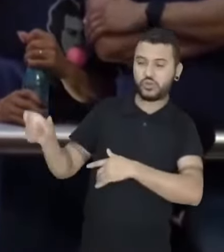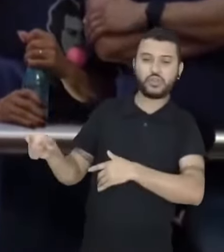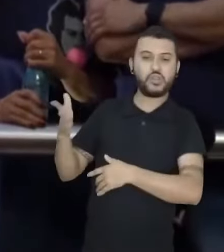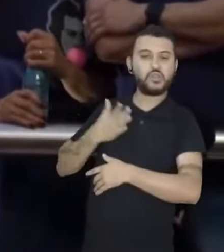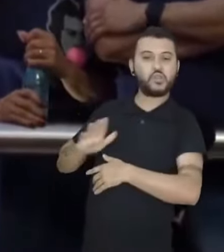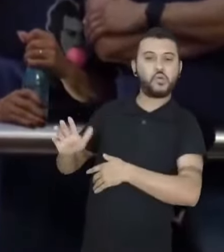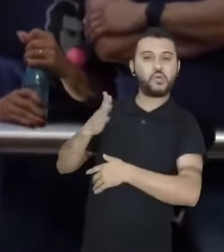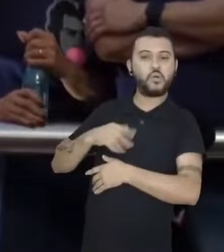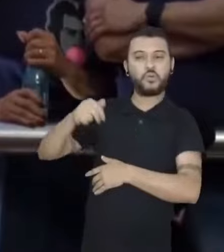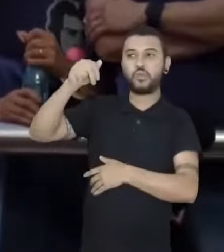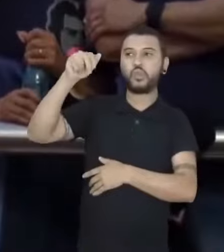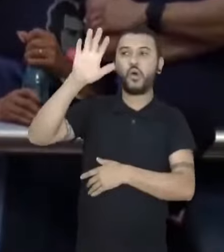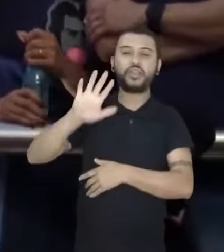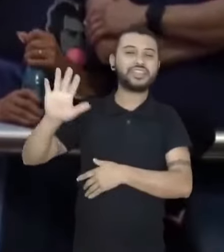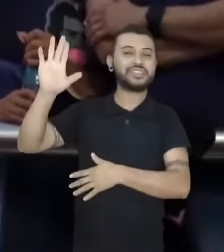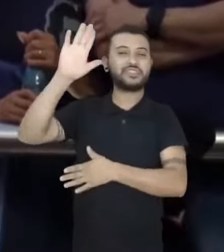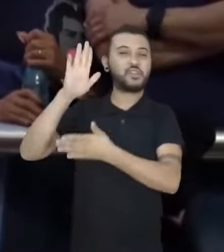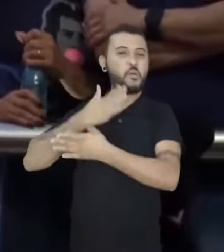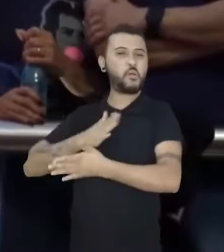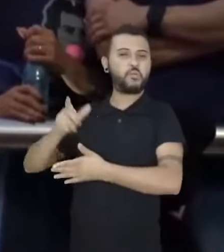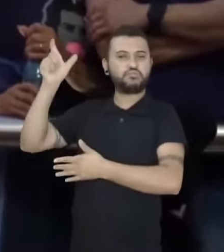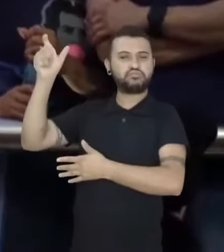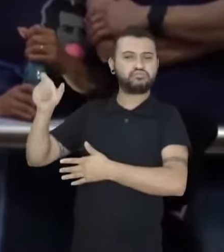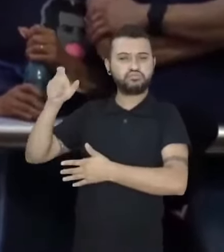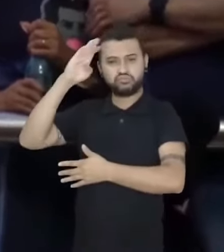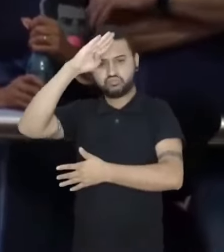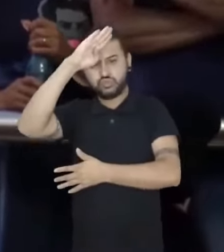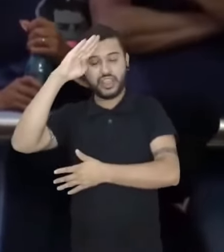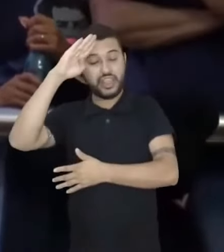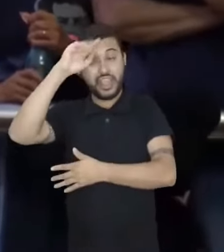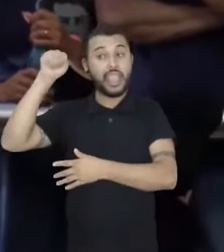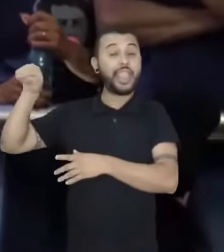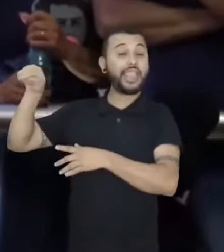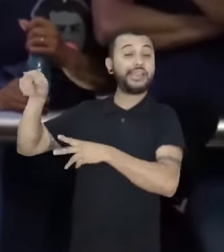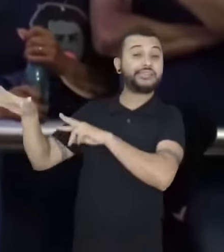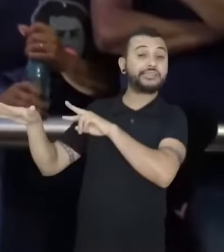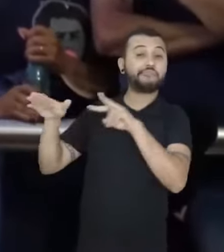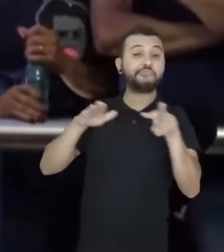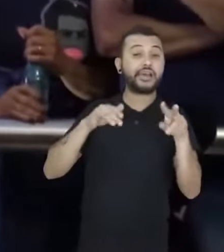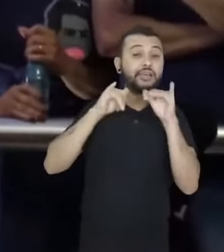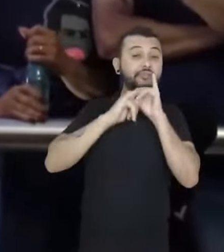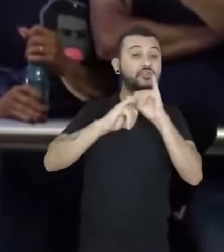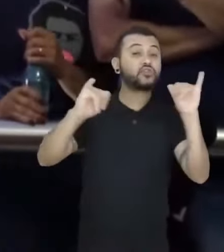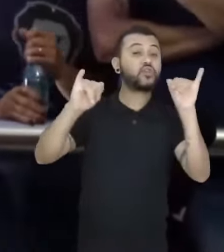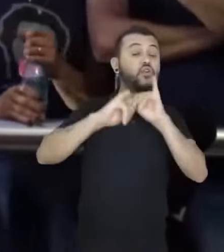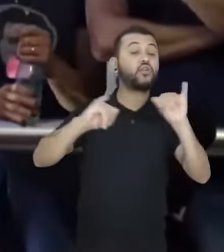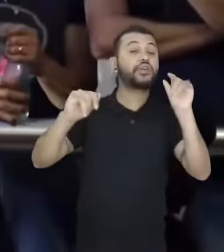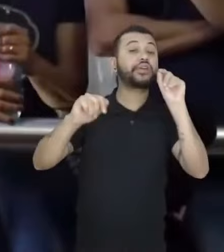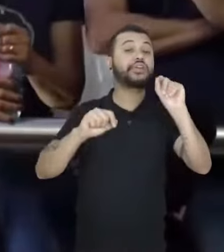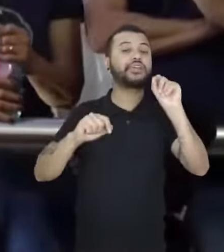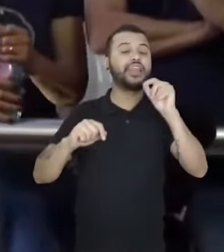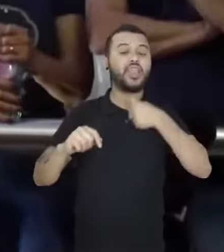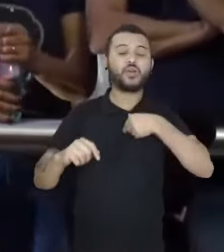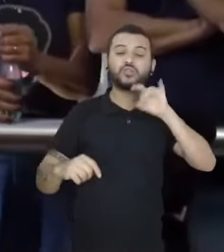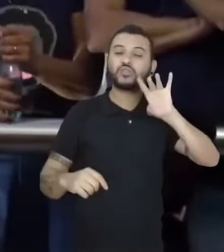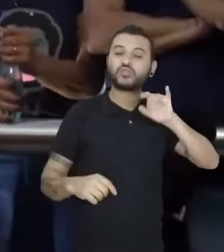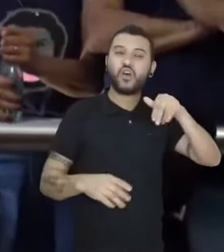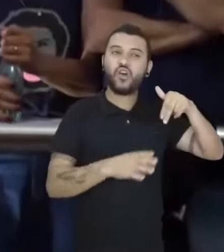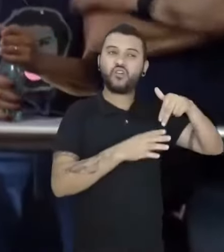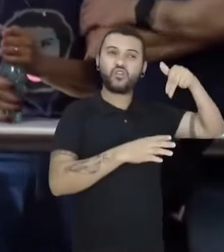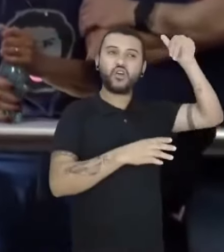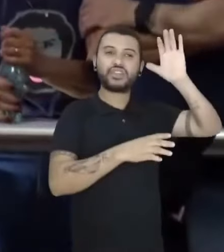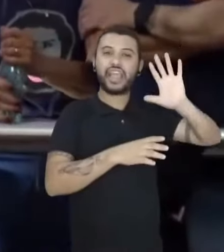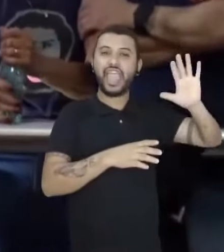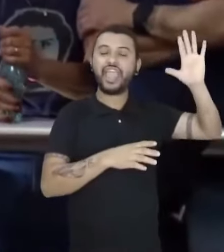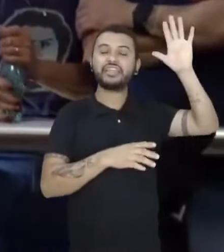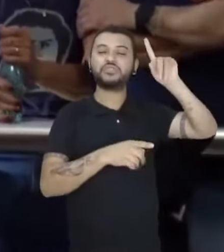de nordestino. Essa semana ele disse que eu só ganho as eleições no